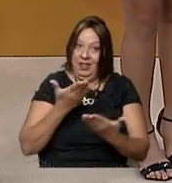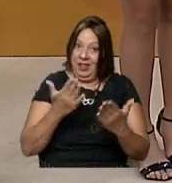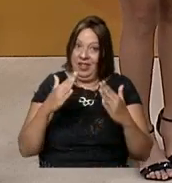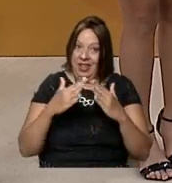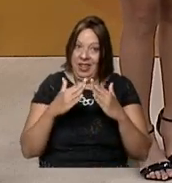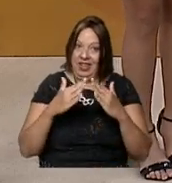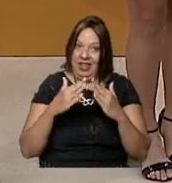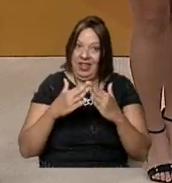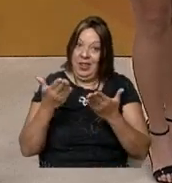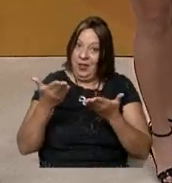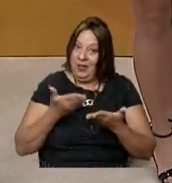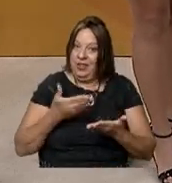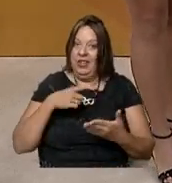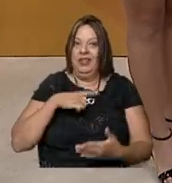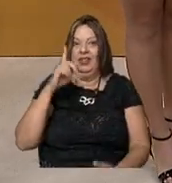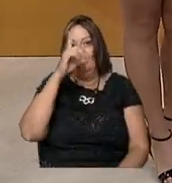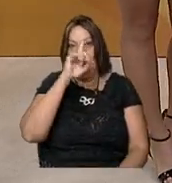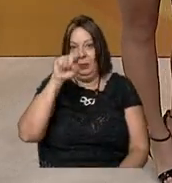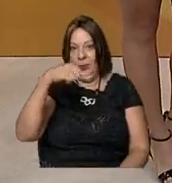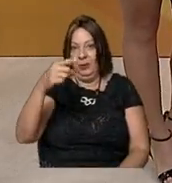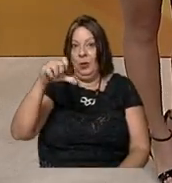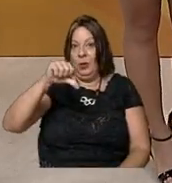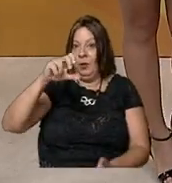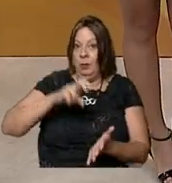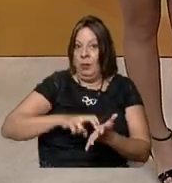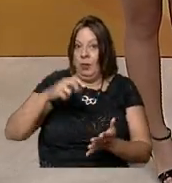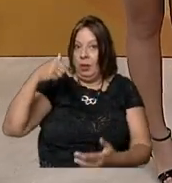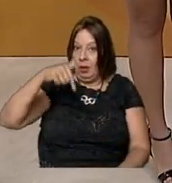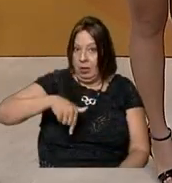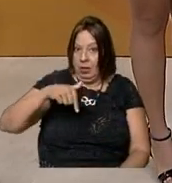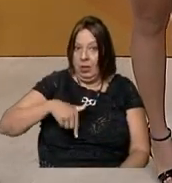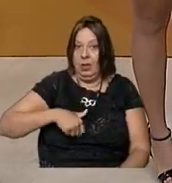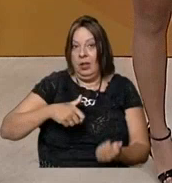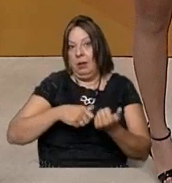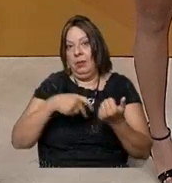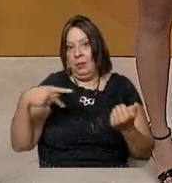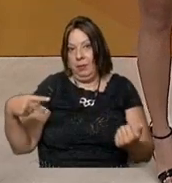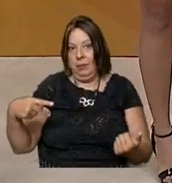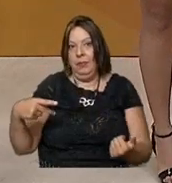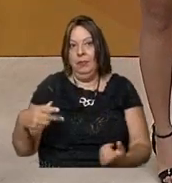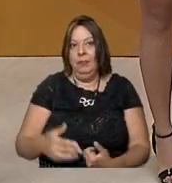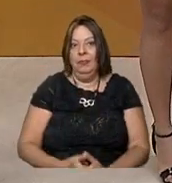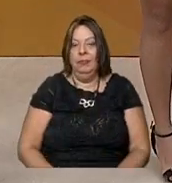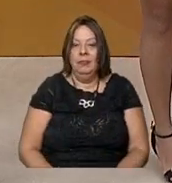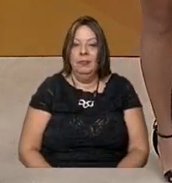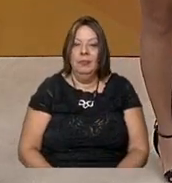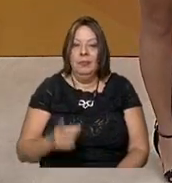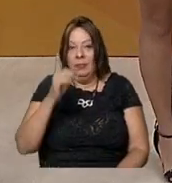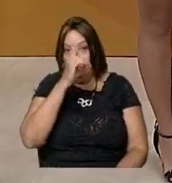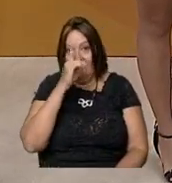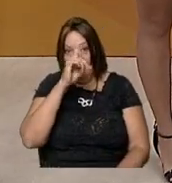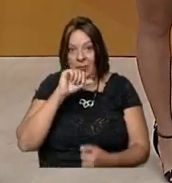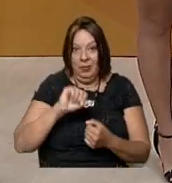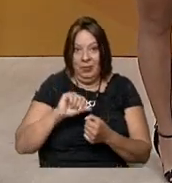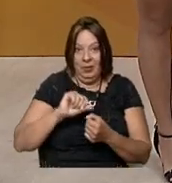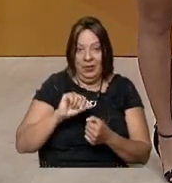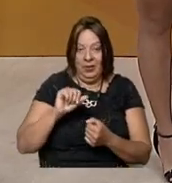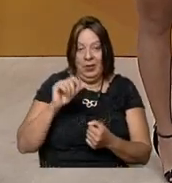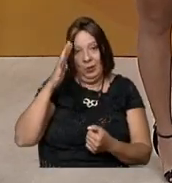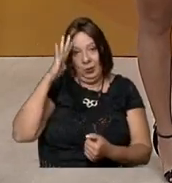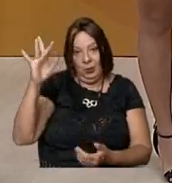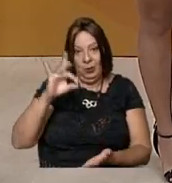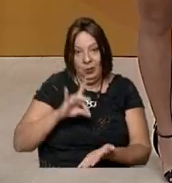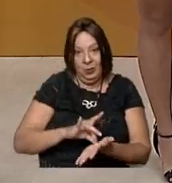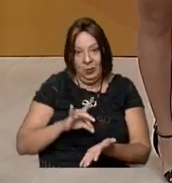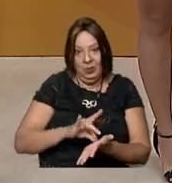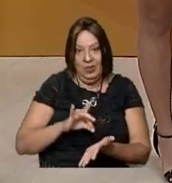casa fica o convite. Domingo que vem, 9 da manhã, estaremos aqui, né? Com mais um Caju Cap, porque domingo você realiza o sonho e na segunda o Caju